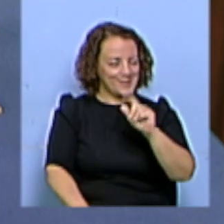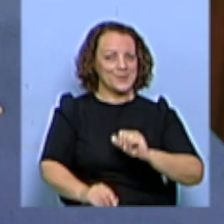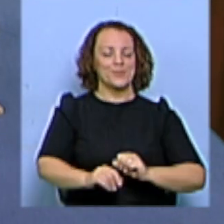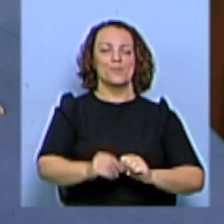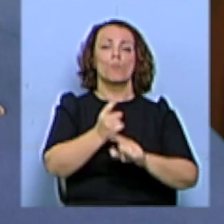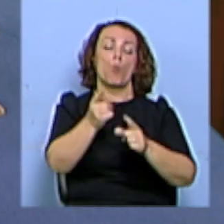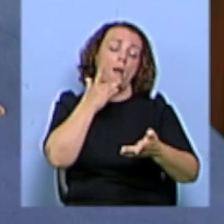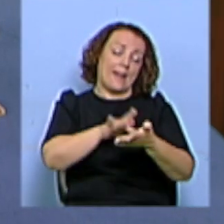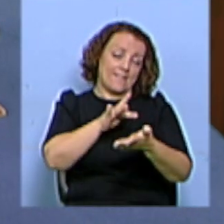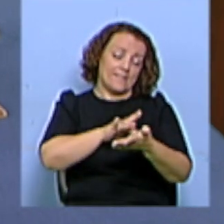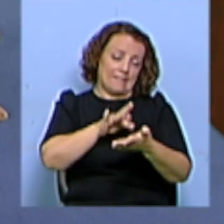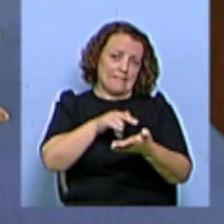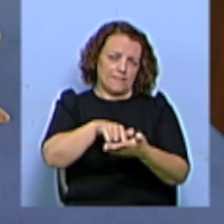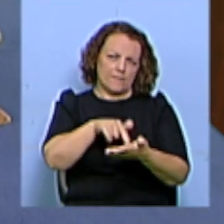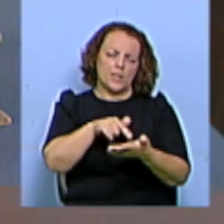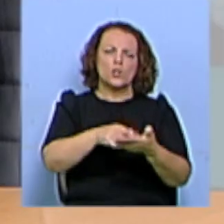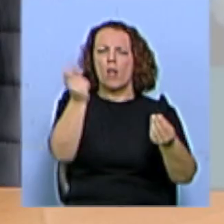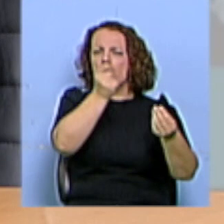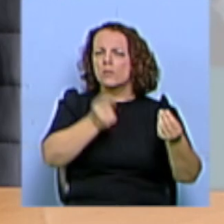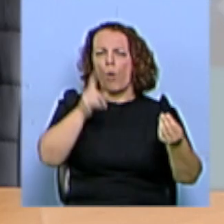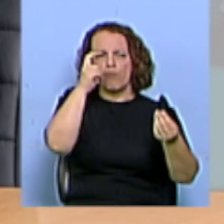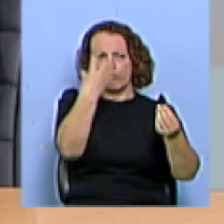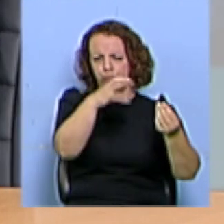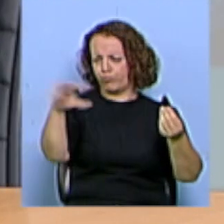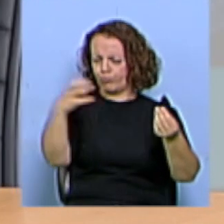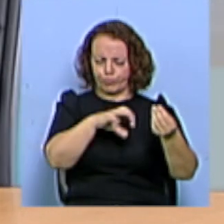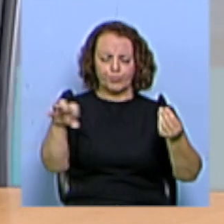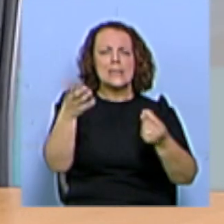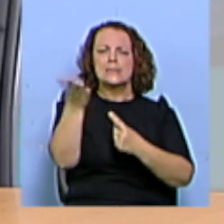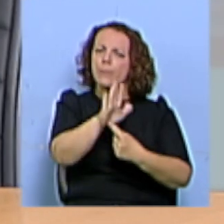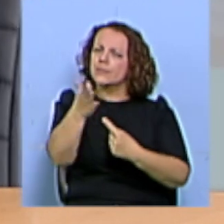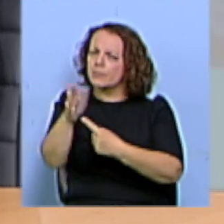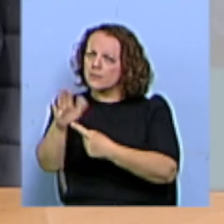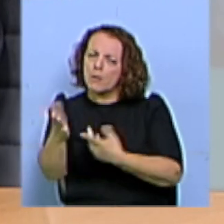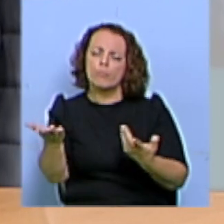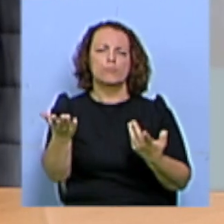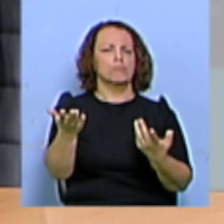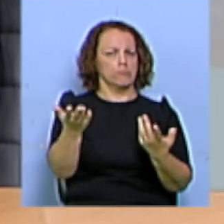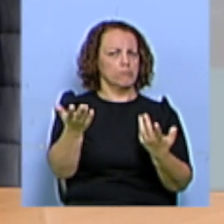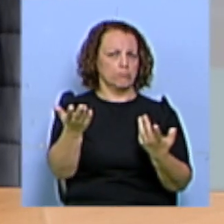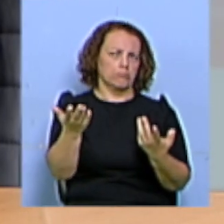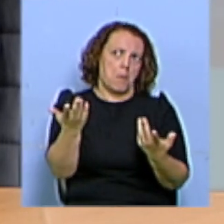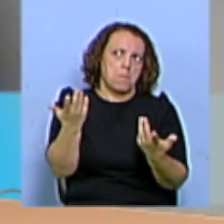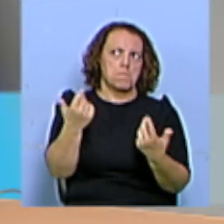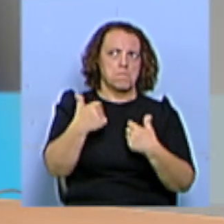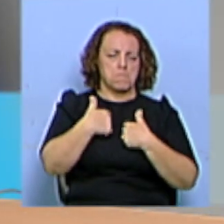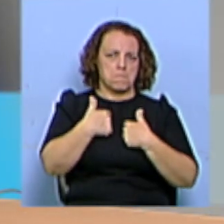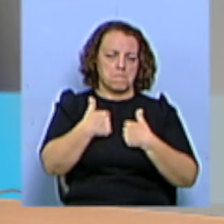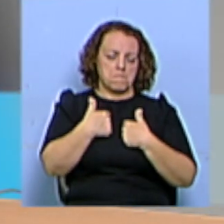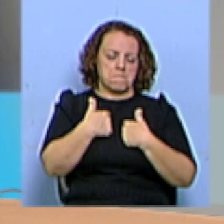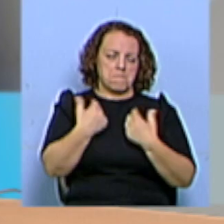a revista está profundamente ilustrada, como todos os exemplos, e até, sei lá, não, sem querer fazer